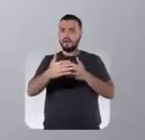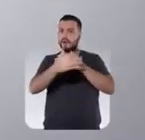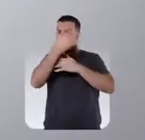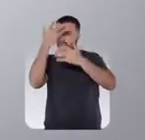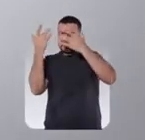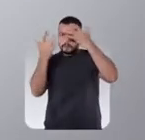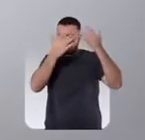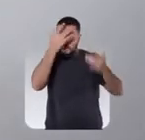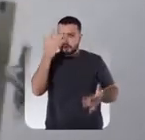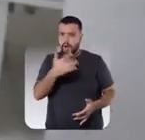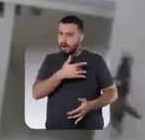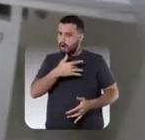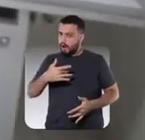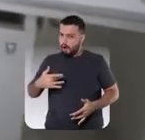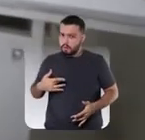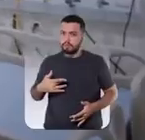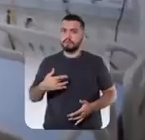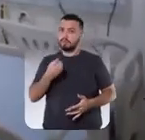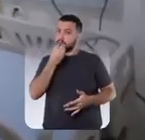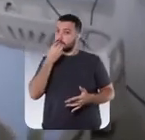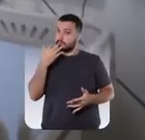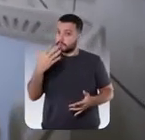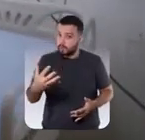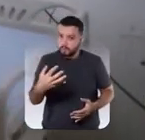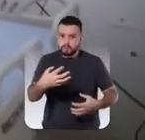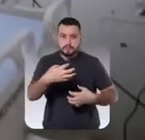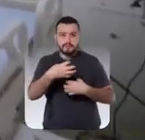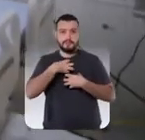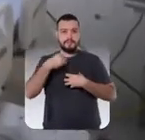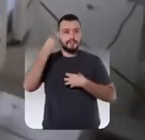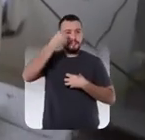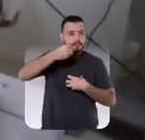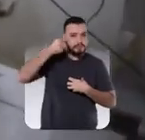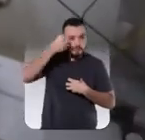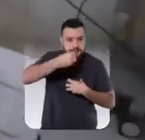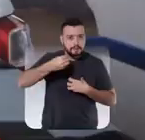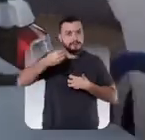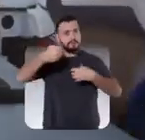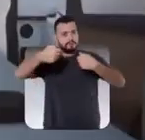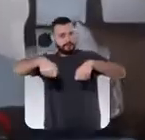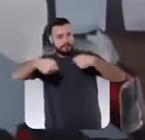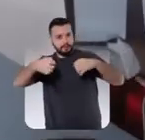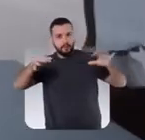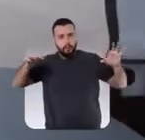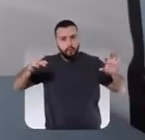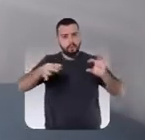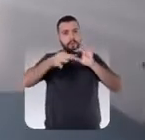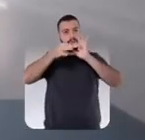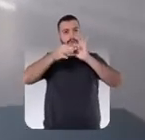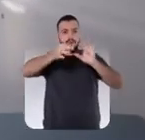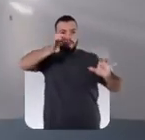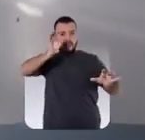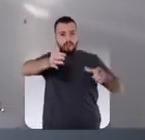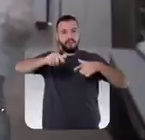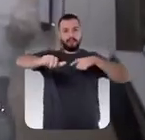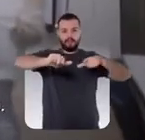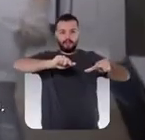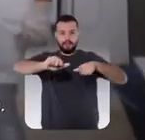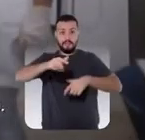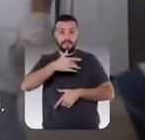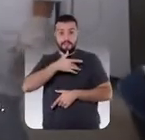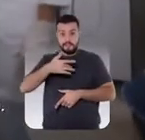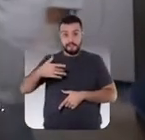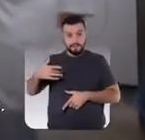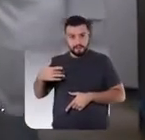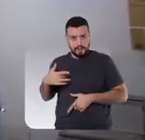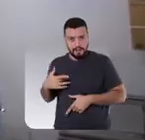saúde digna e eficiente. Com a sensibilidade e experiência necessária, parcerias certas e muito trabalho, a saúde